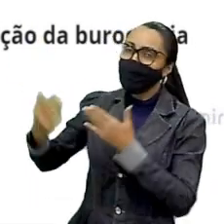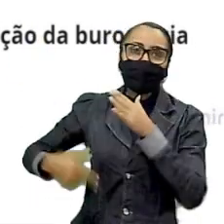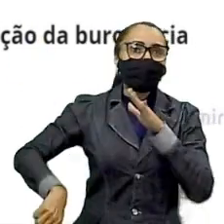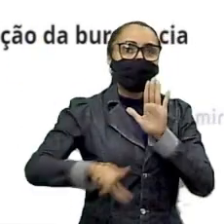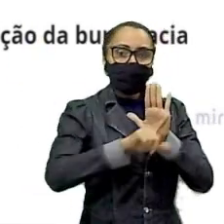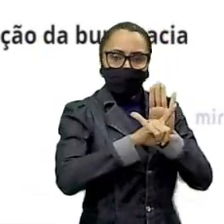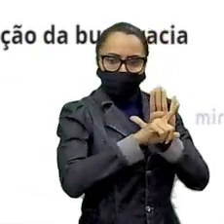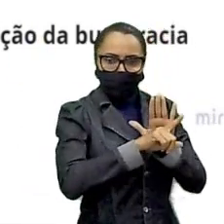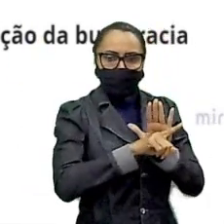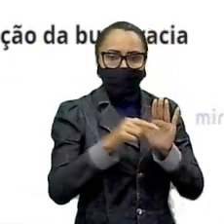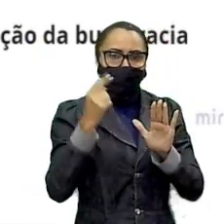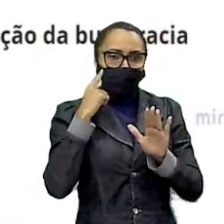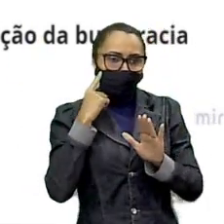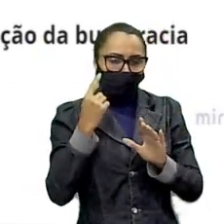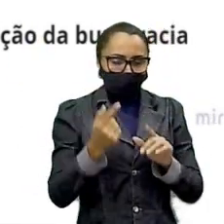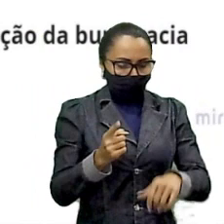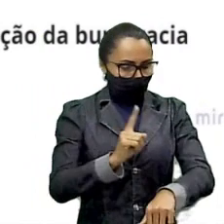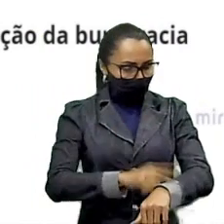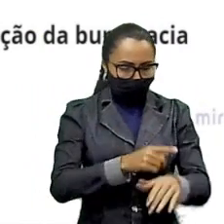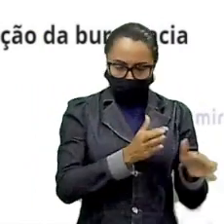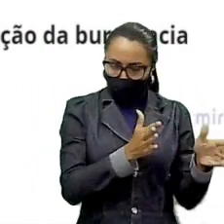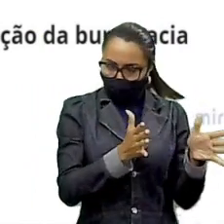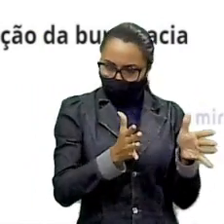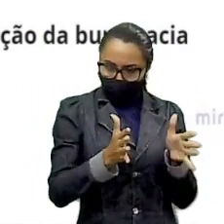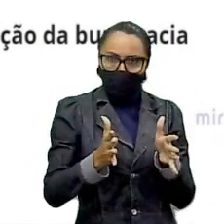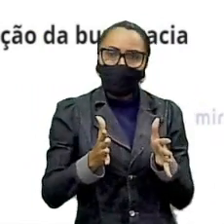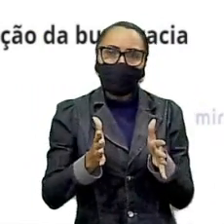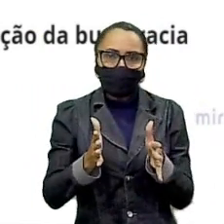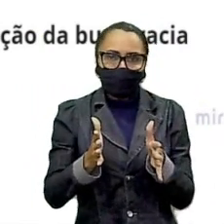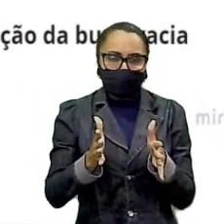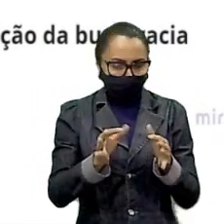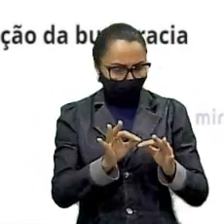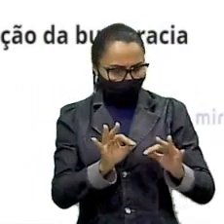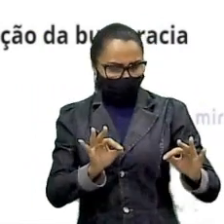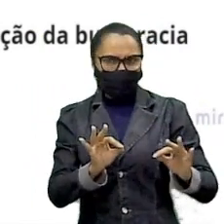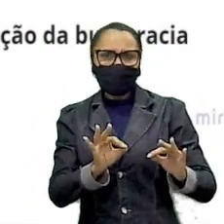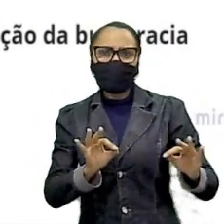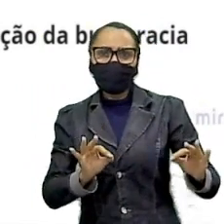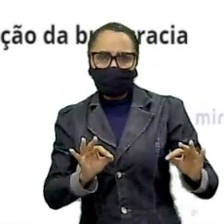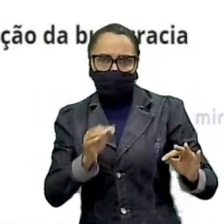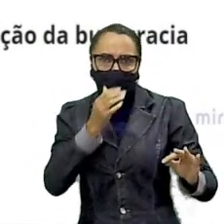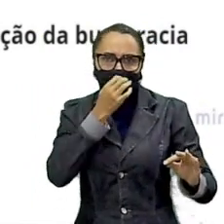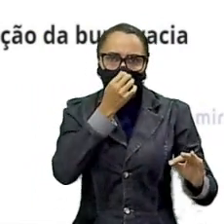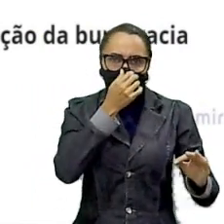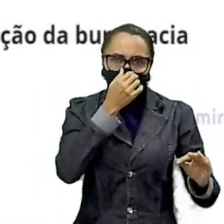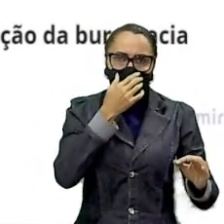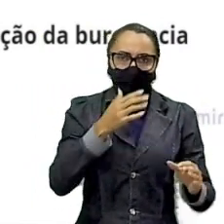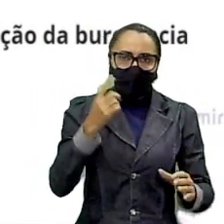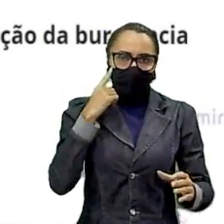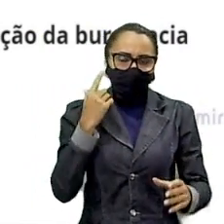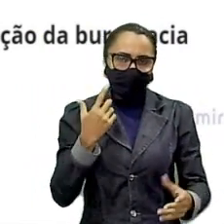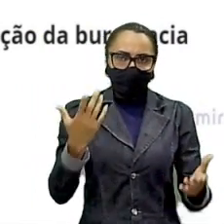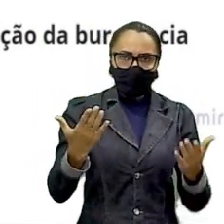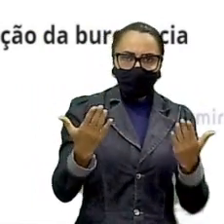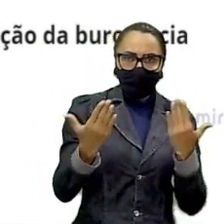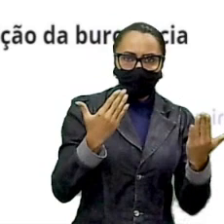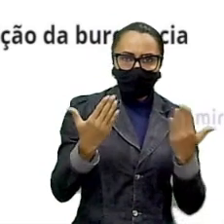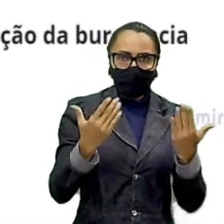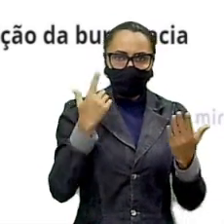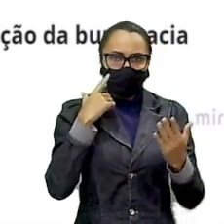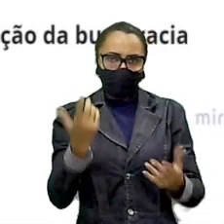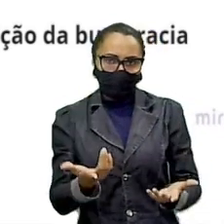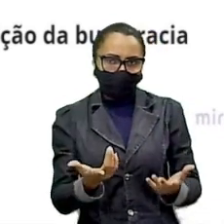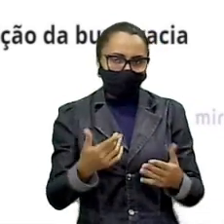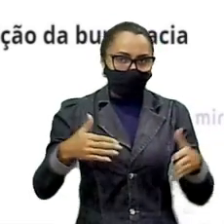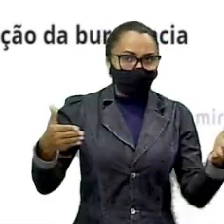esparsa, então, no tempo, o tempo muito distante, né, em relação a essa necessidade de atualização